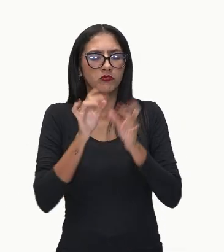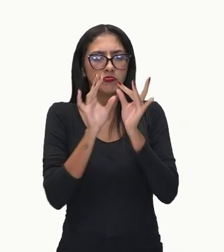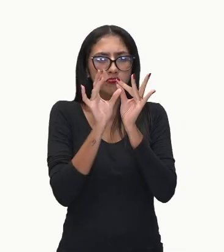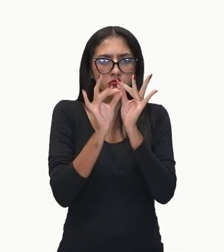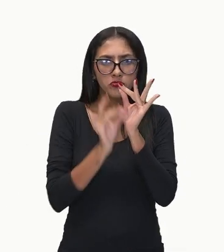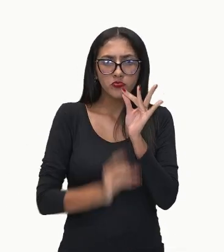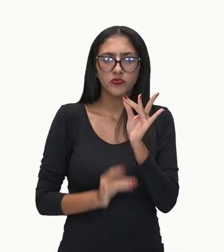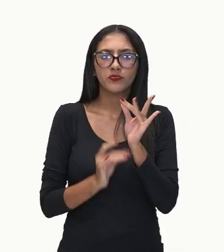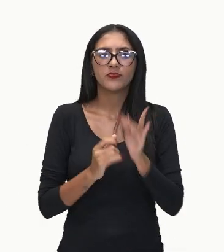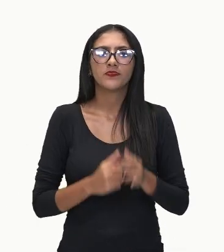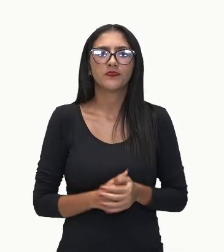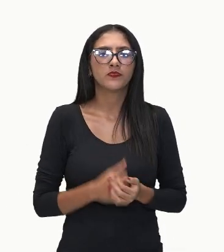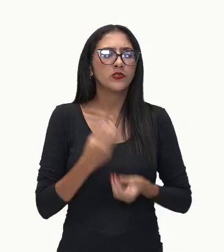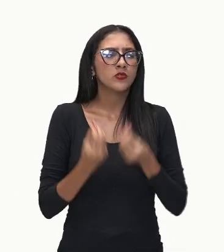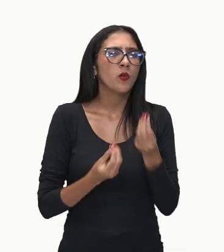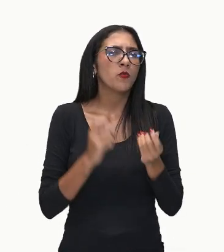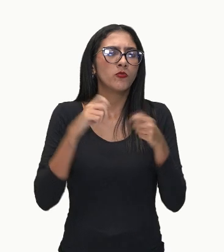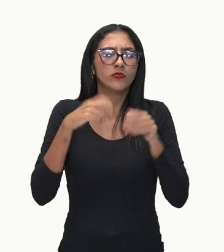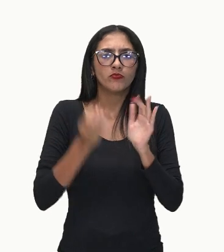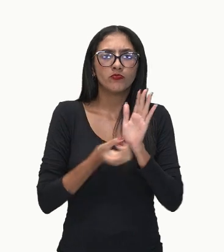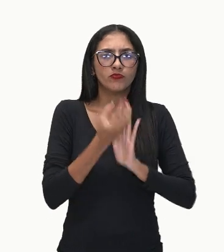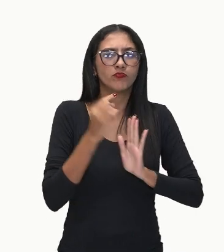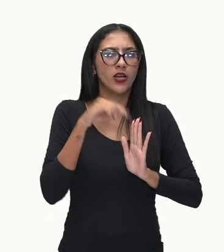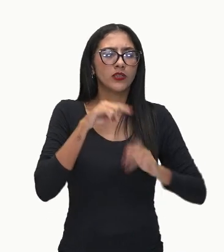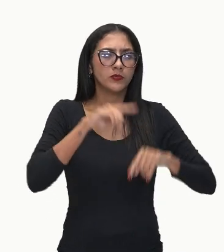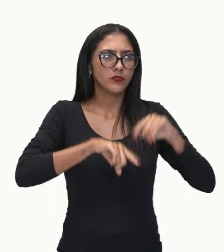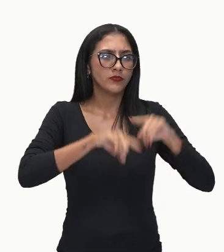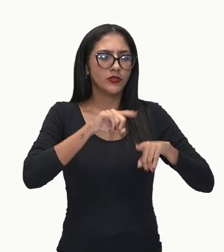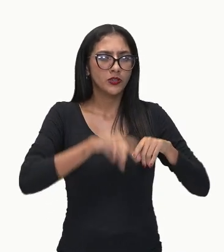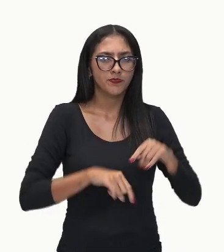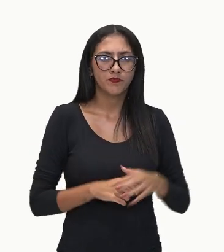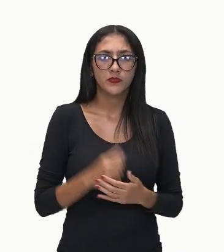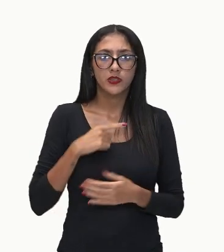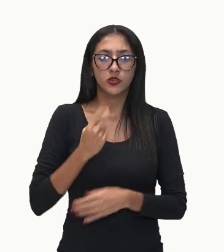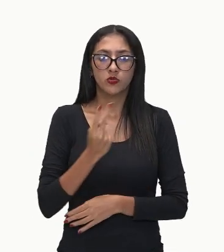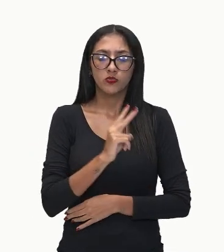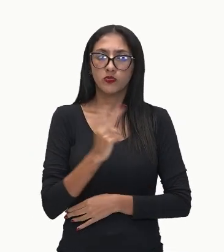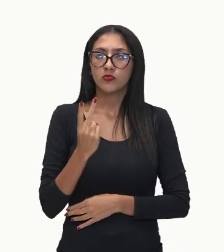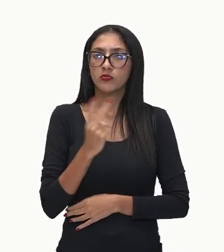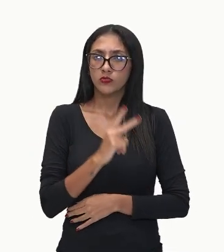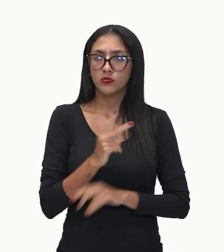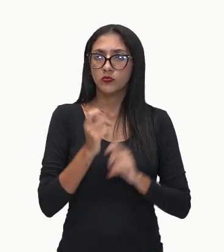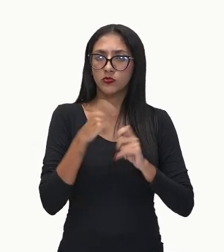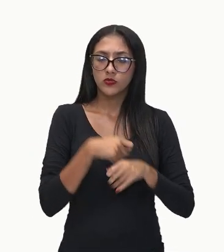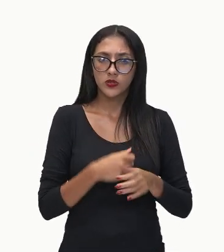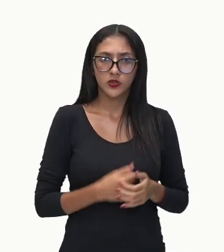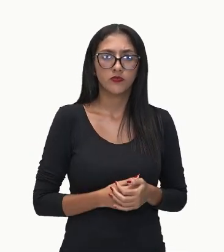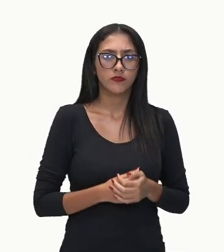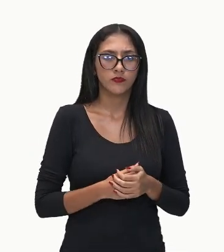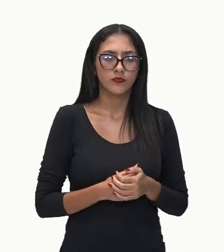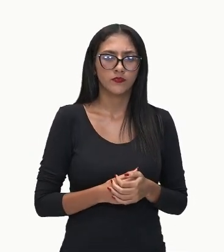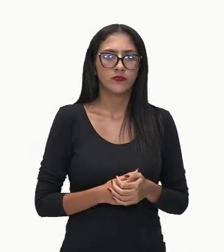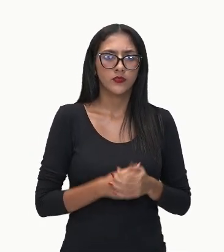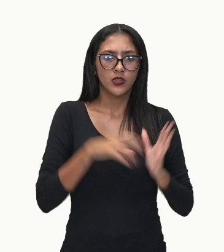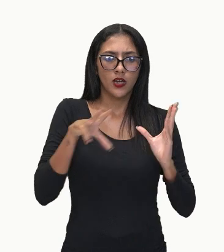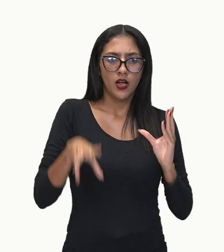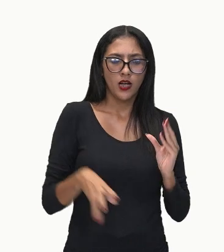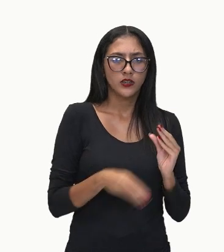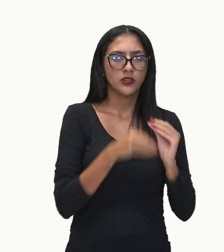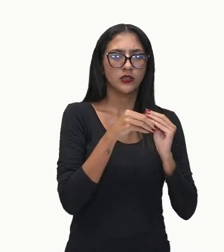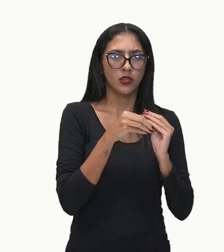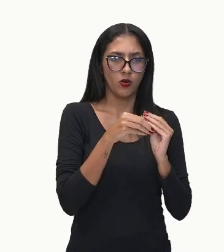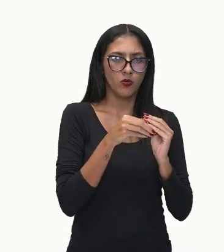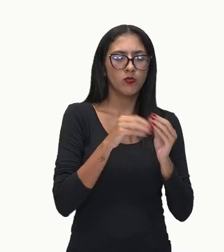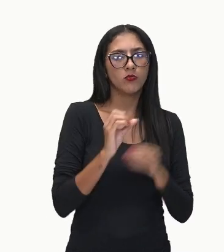obter os polímeros sintéticos, nós temos aí duas reações químicas, a reação de adição e a reação